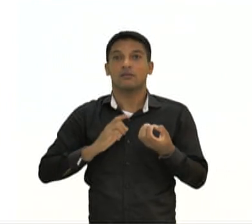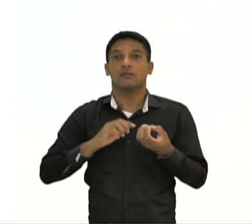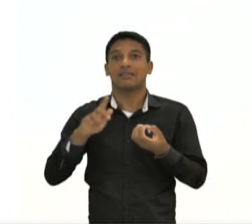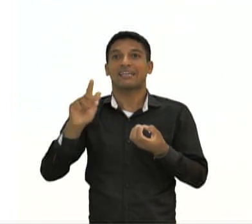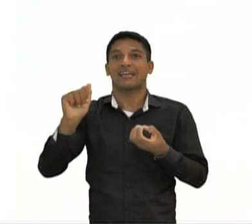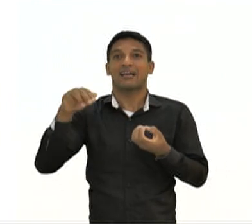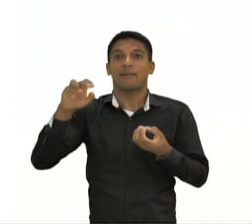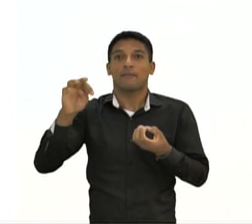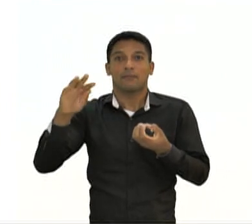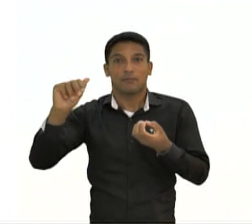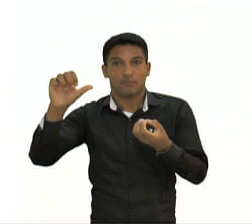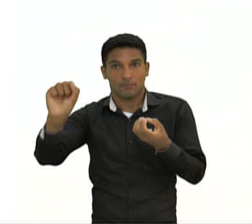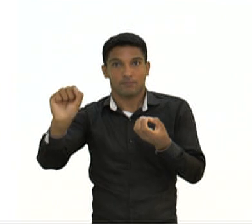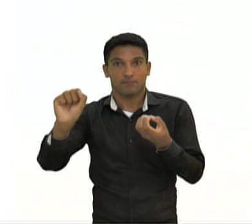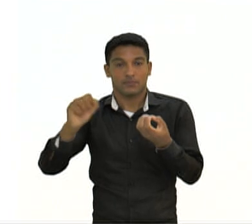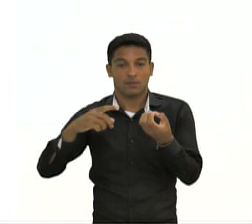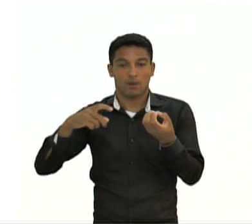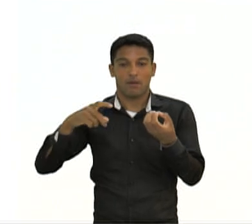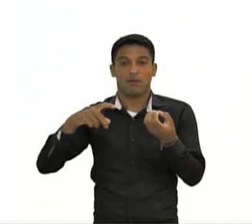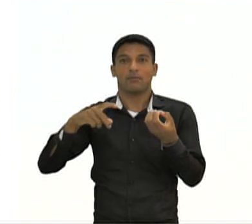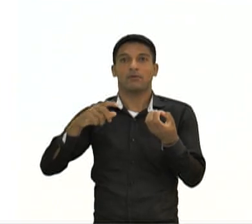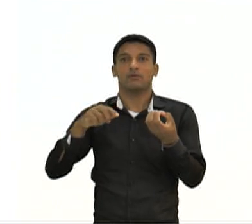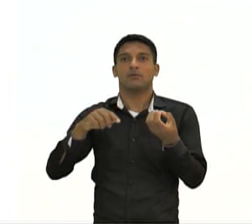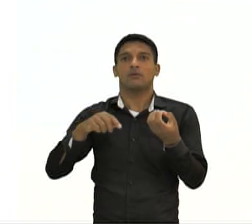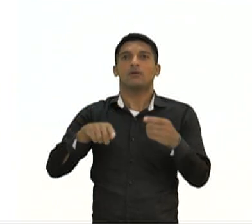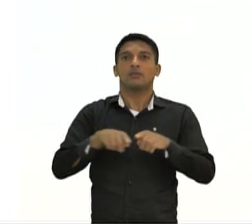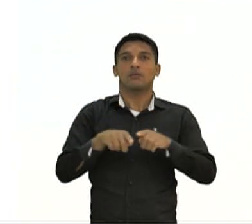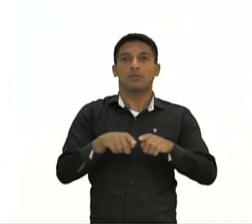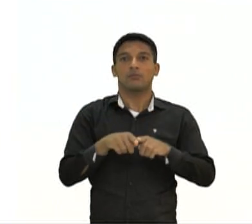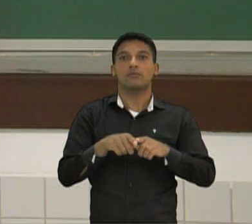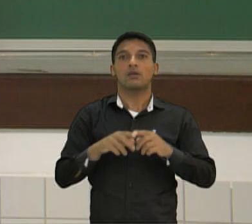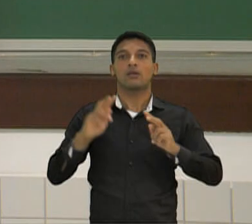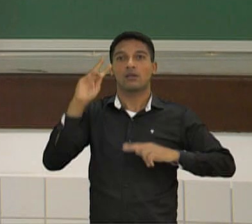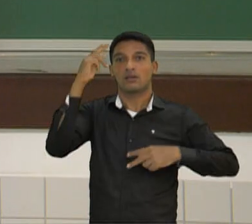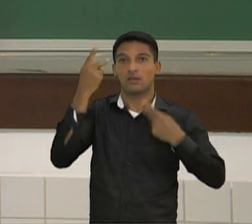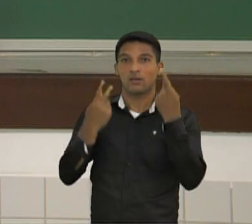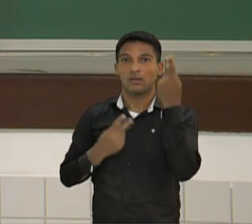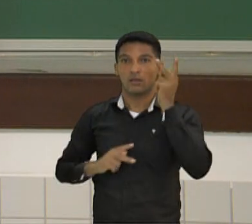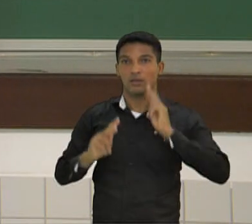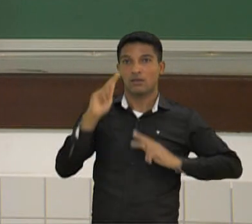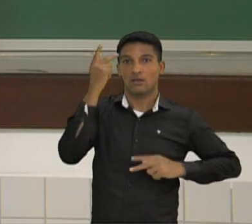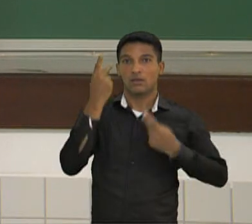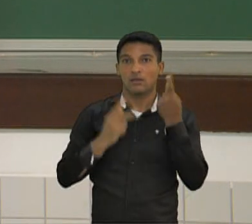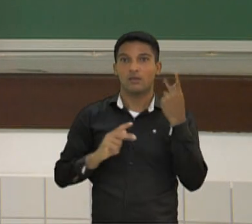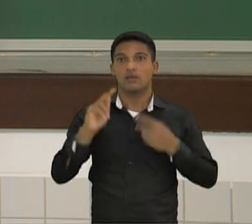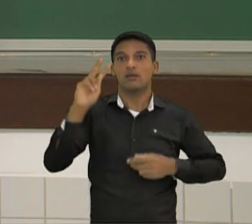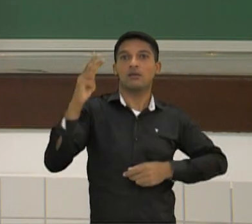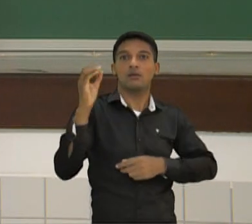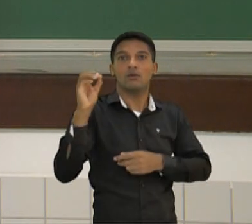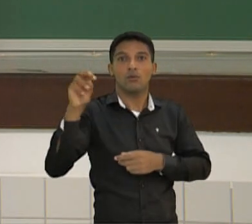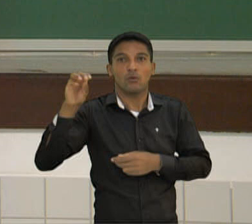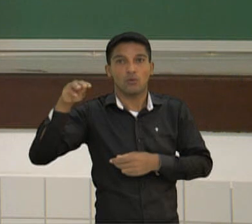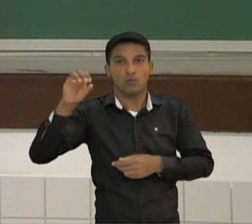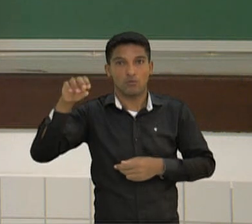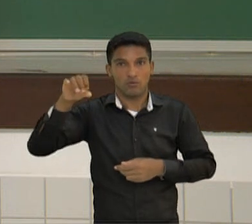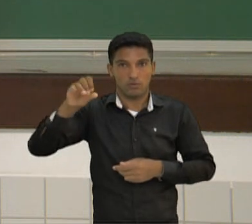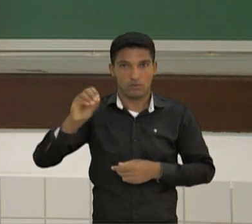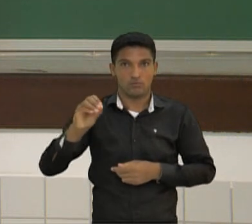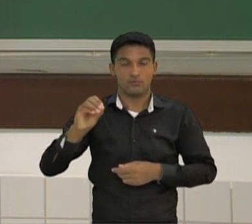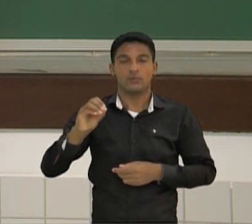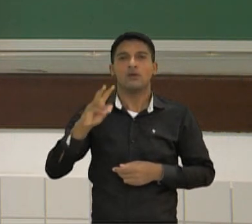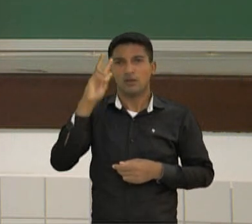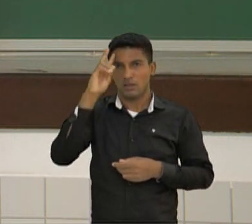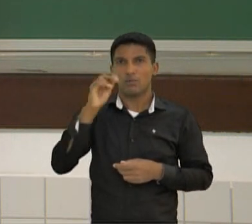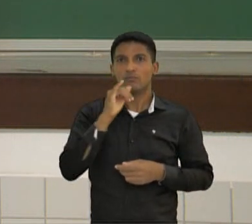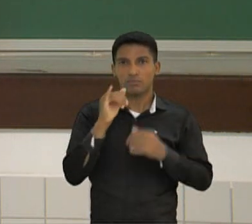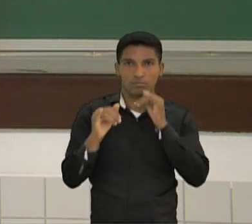e a questão hormonal. Lembrando, pessoal, a aula de hoje é uma retomada de conteúdos. Tem aulas específicas sobre cada um